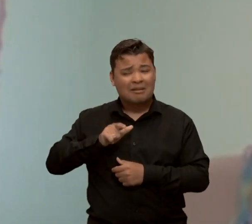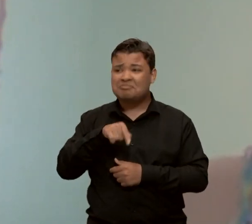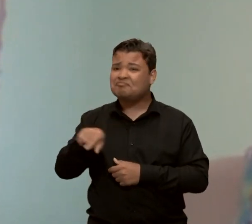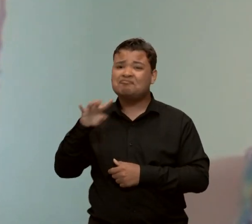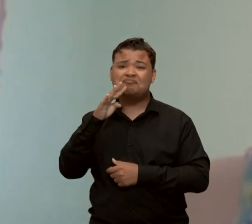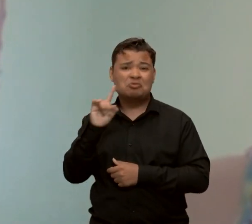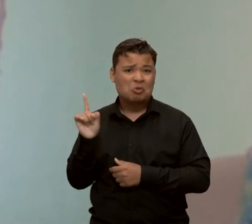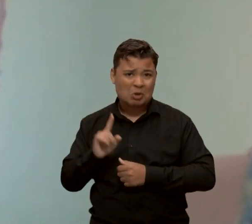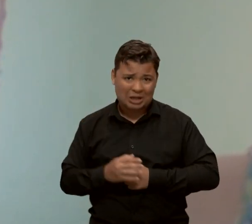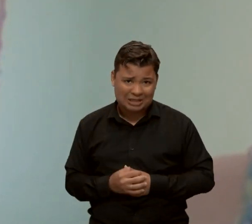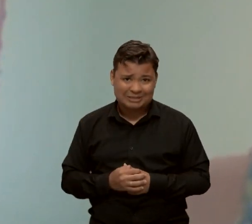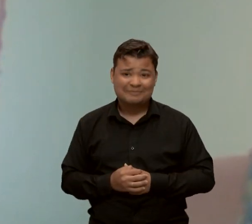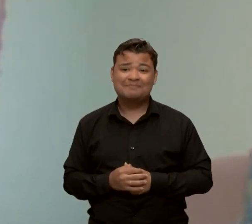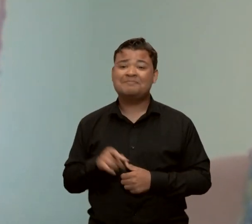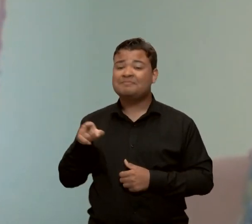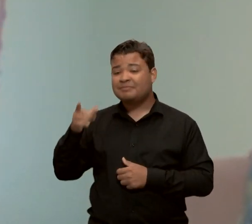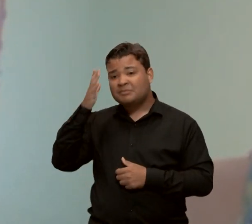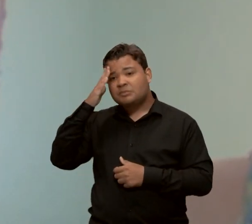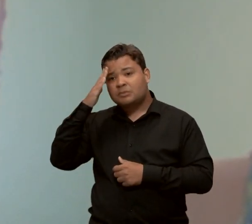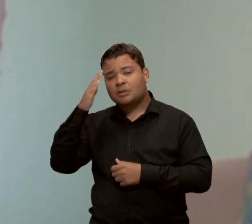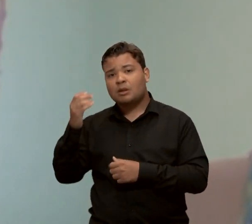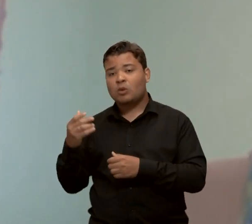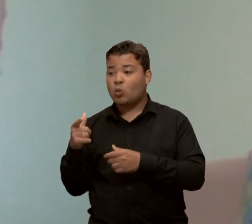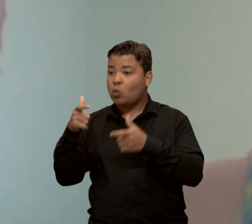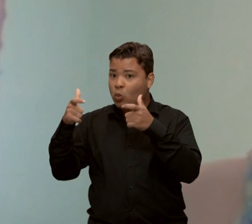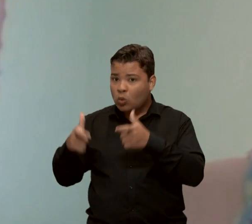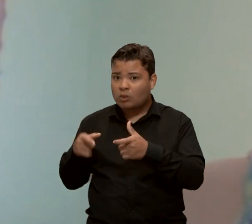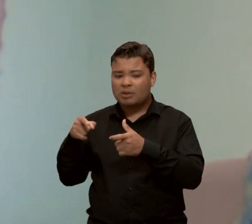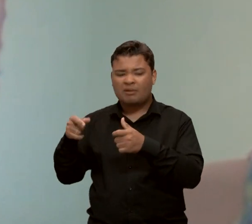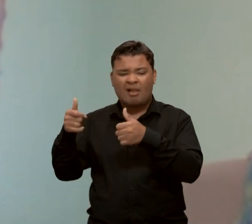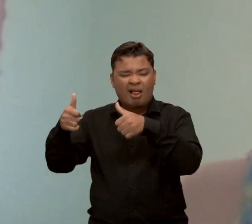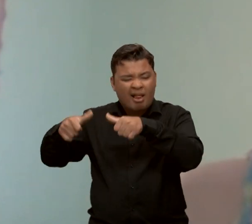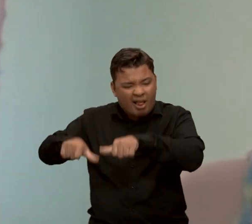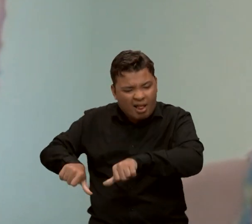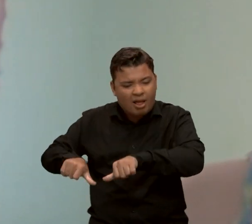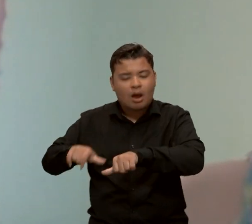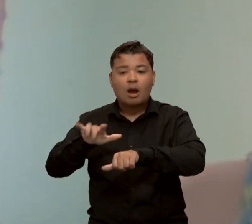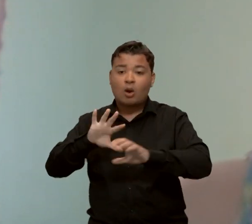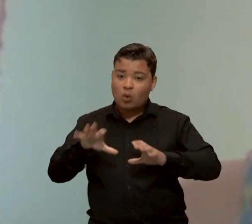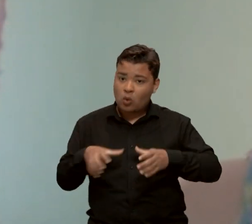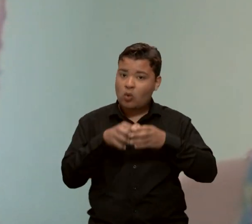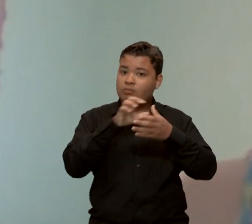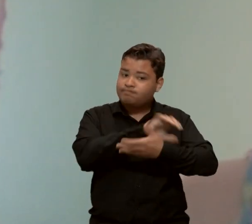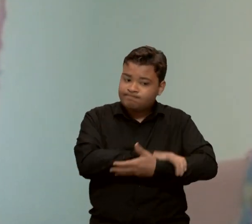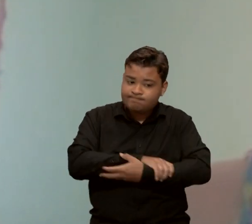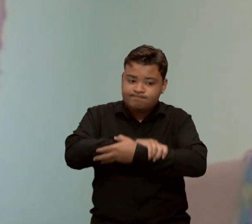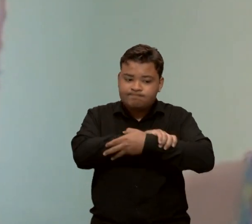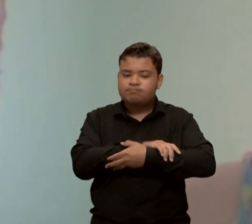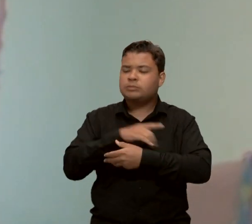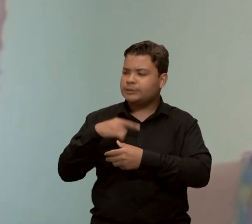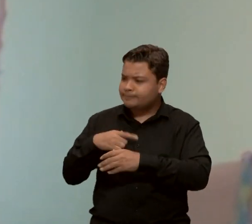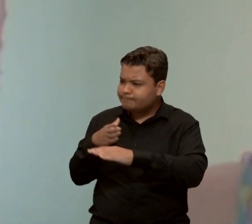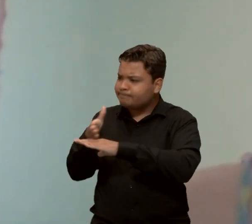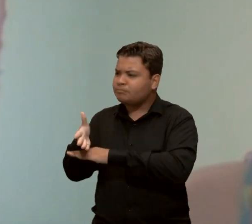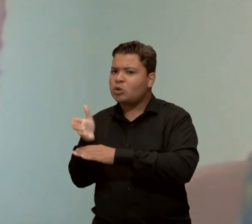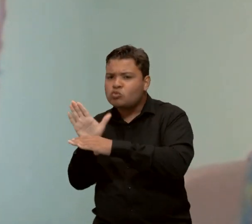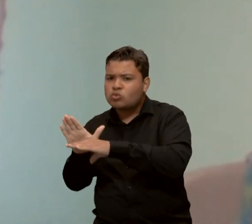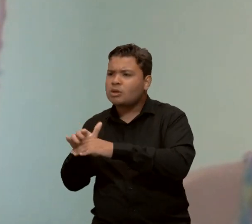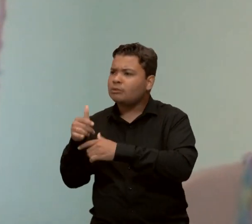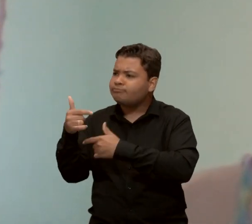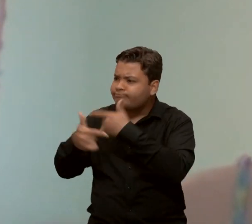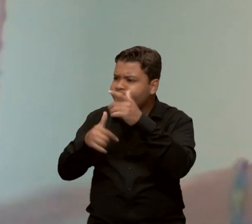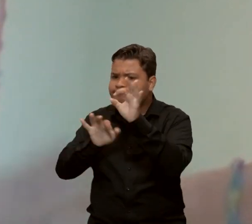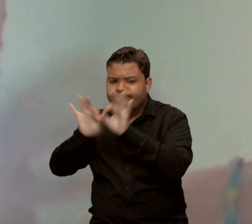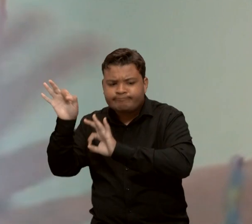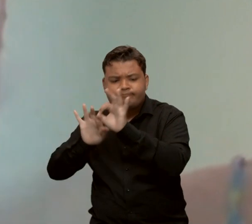precária também, e desde que a cooperativa assumiu, ela tem, junto com o poder público, reivindicado a melhoria desse espaço. E uma